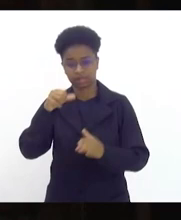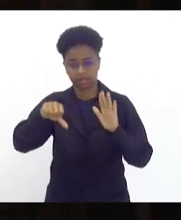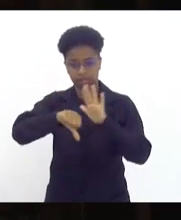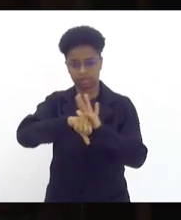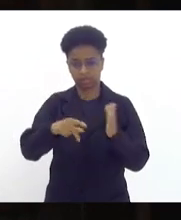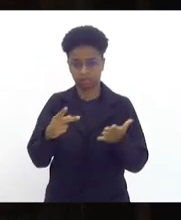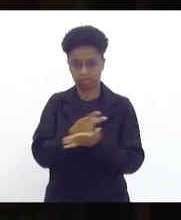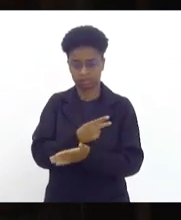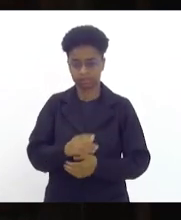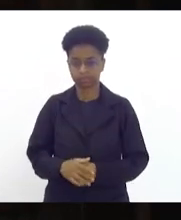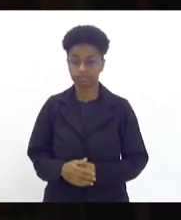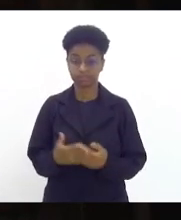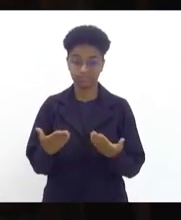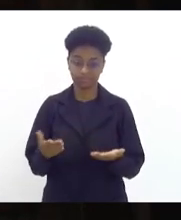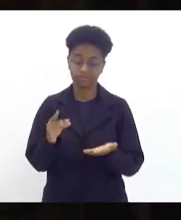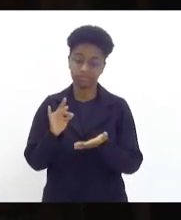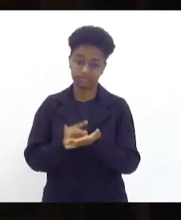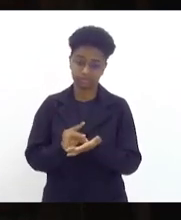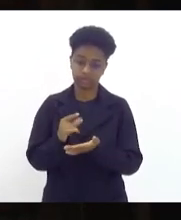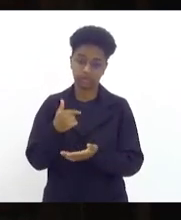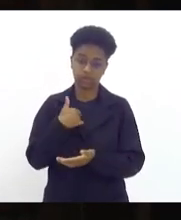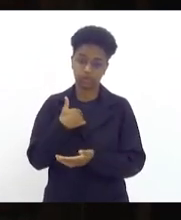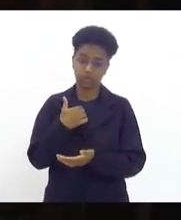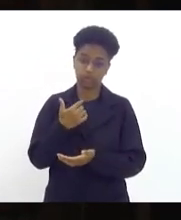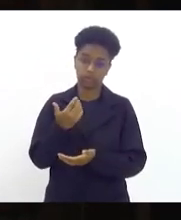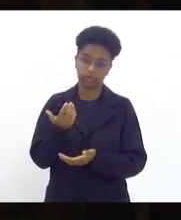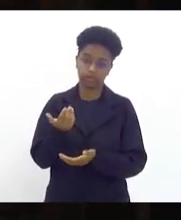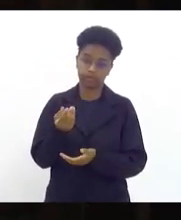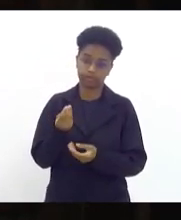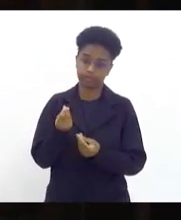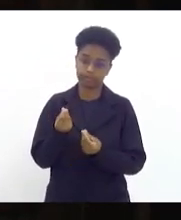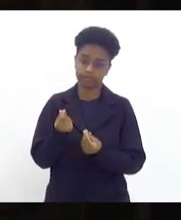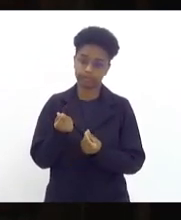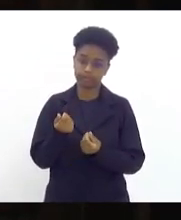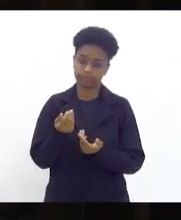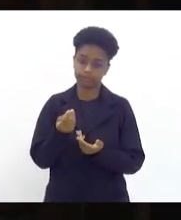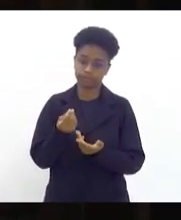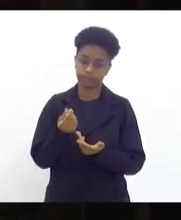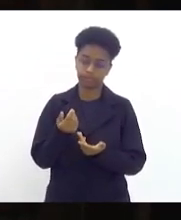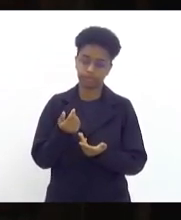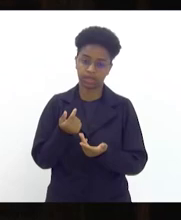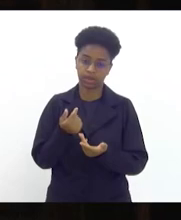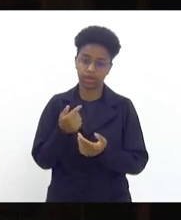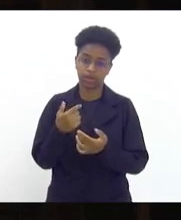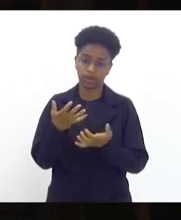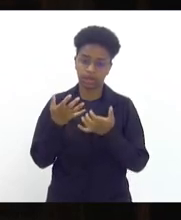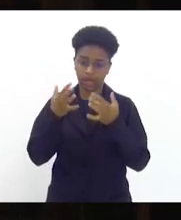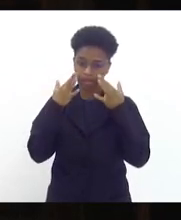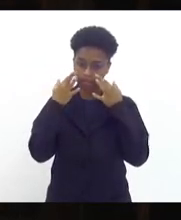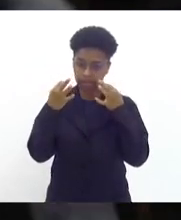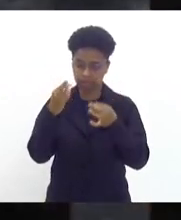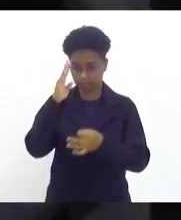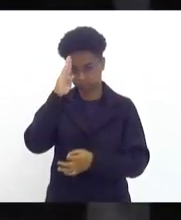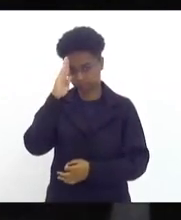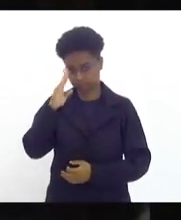é realmente eu gostaria que uma atenção maior é por parte